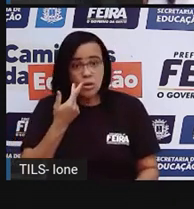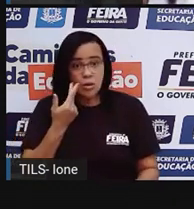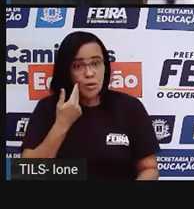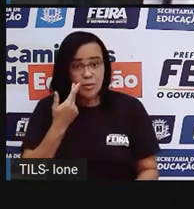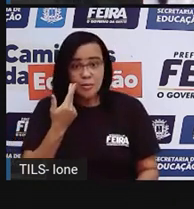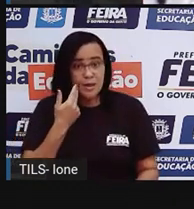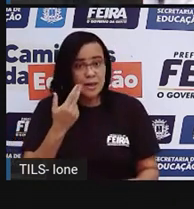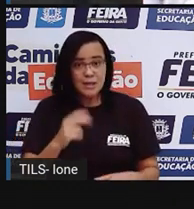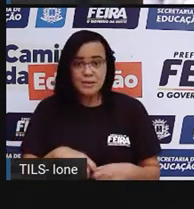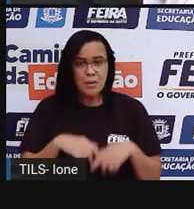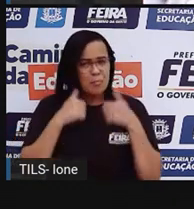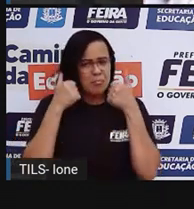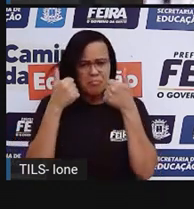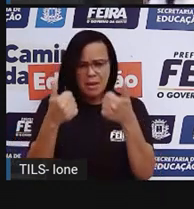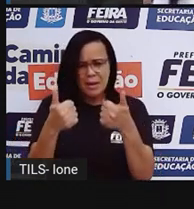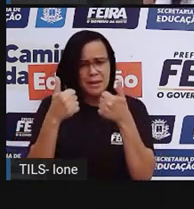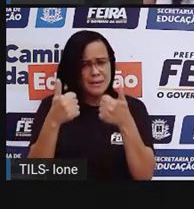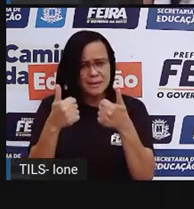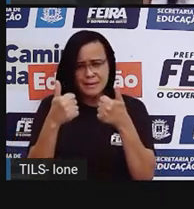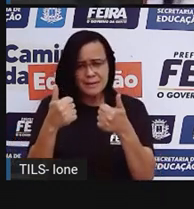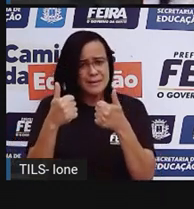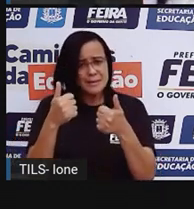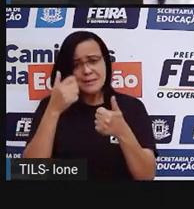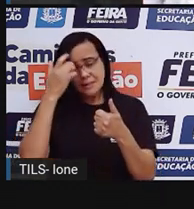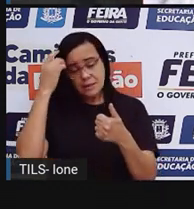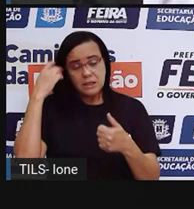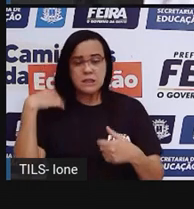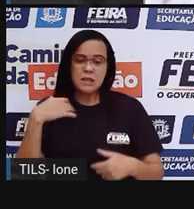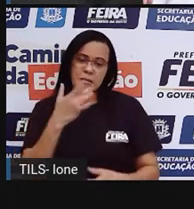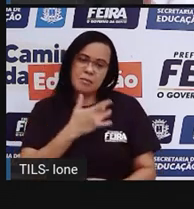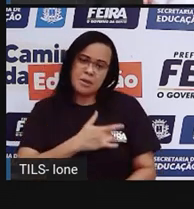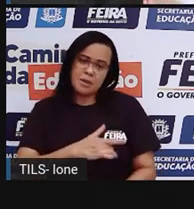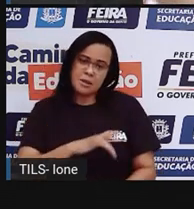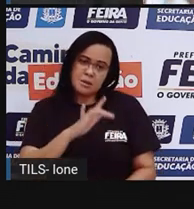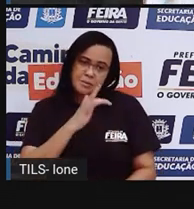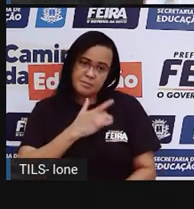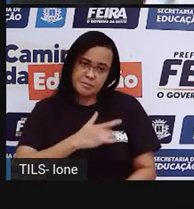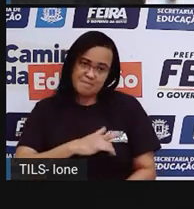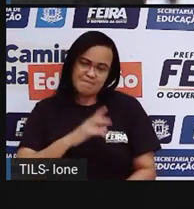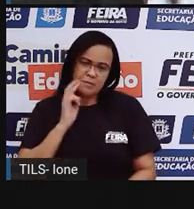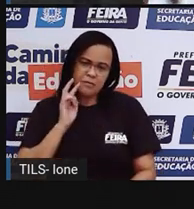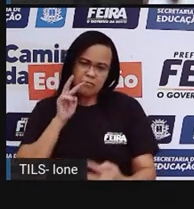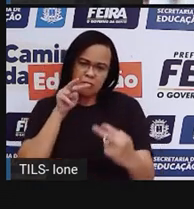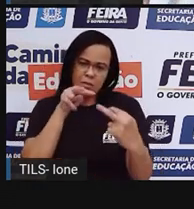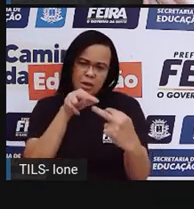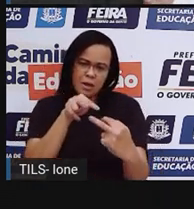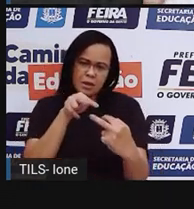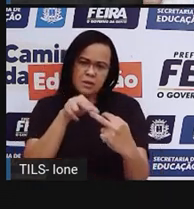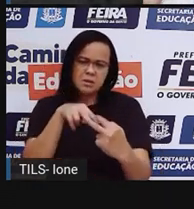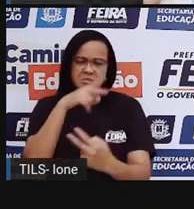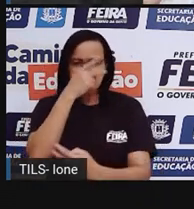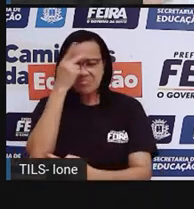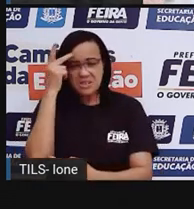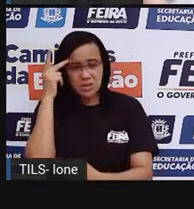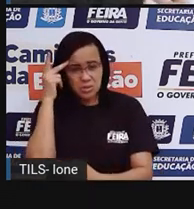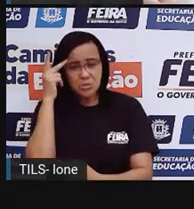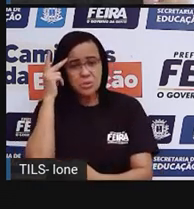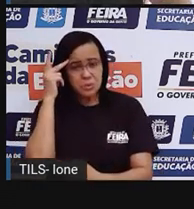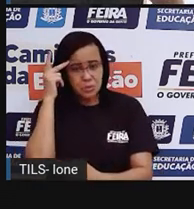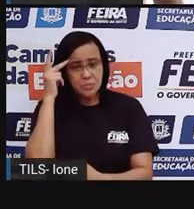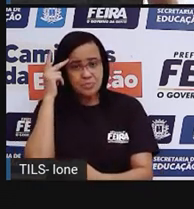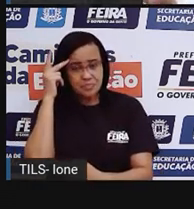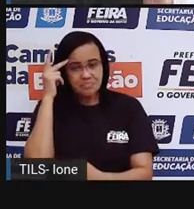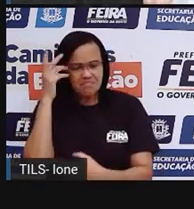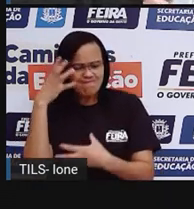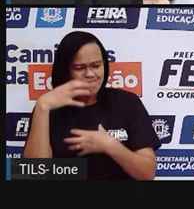Tá tudo bem também a gente sentir compaixão, né? Que é você olhar uma situação e ficar ali, ó. Sabe,